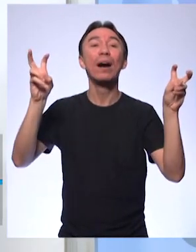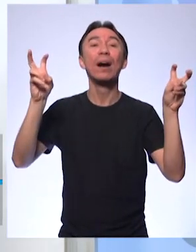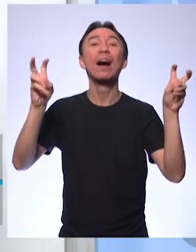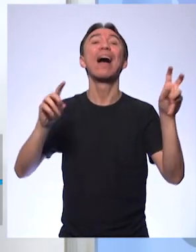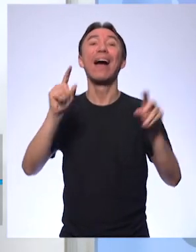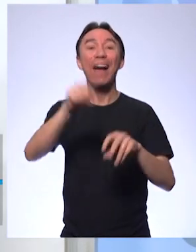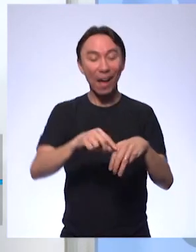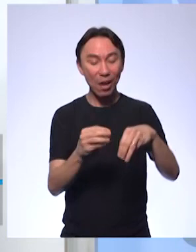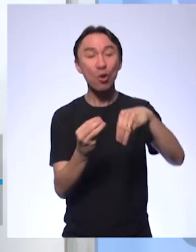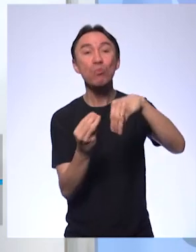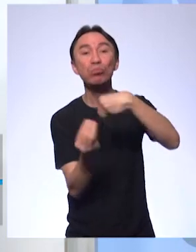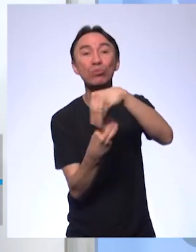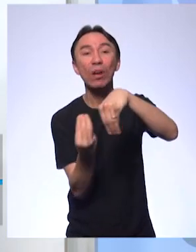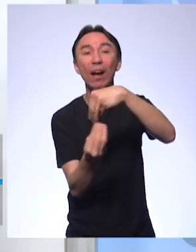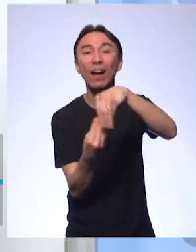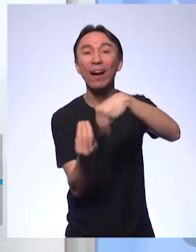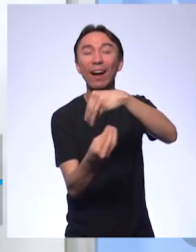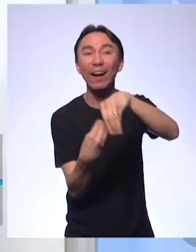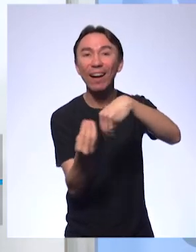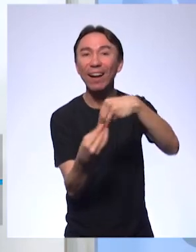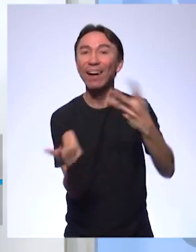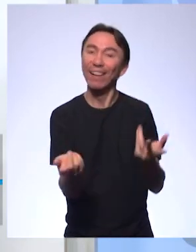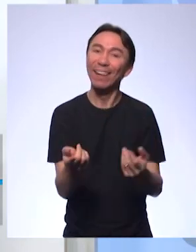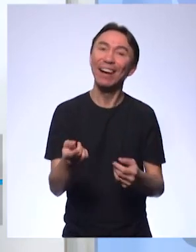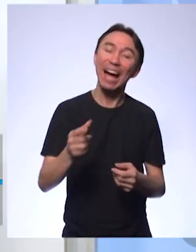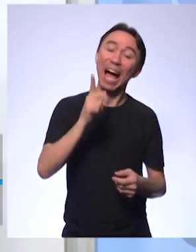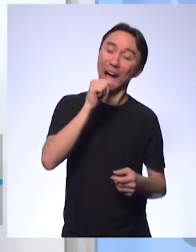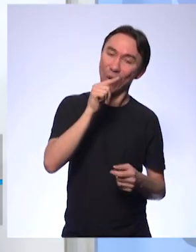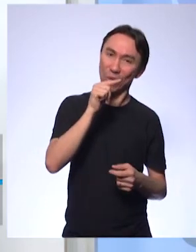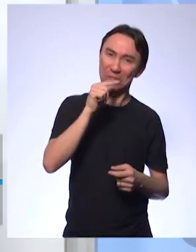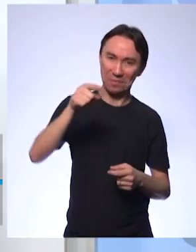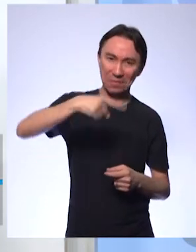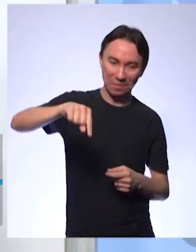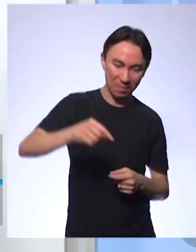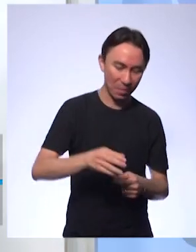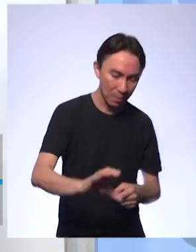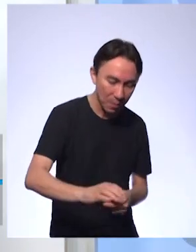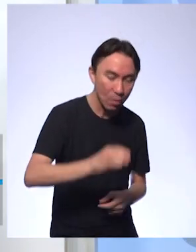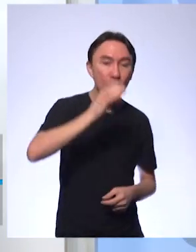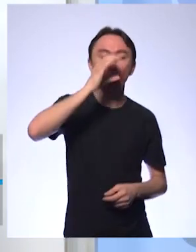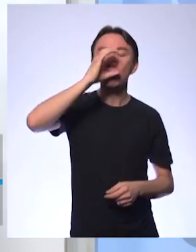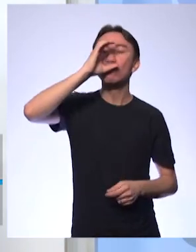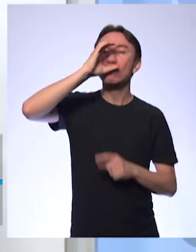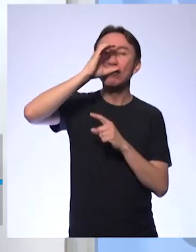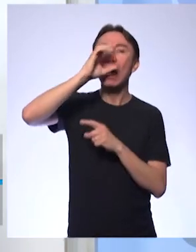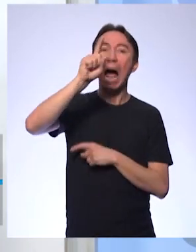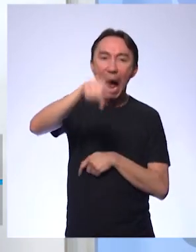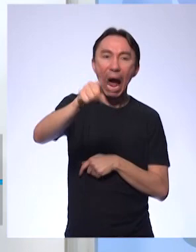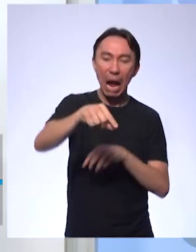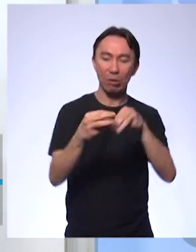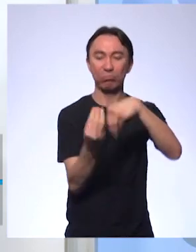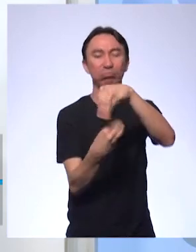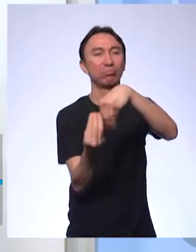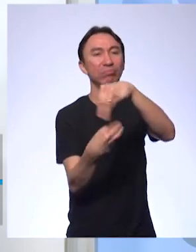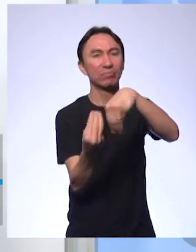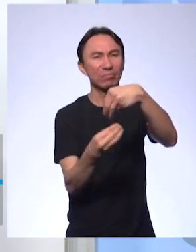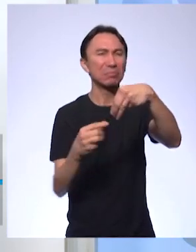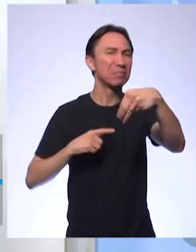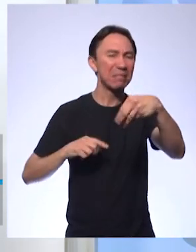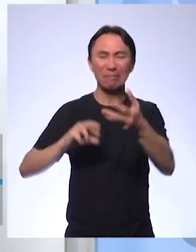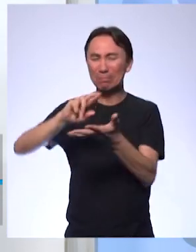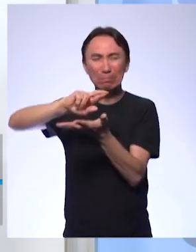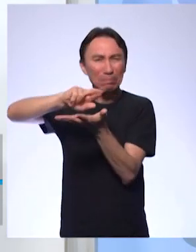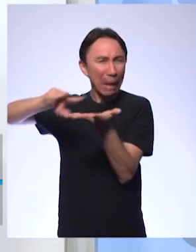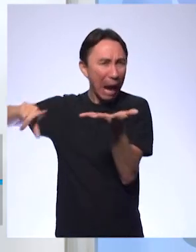Mistura, não é isso? Então, a água que a gente bebe é uma mistura. Ela é uma mistura de sais